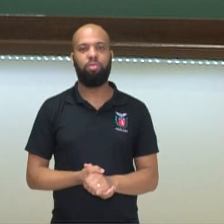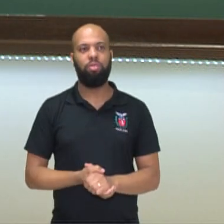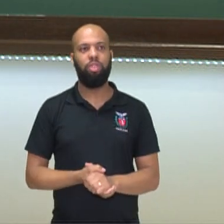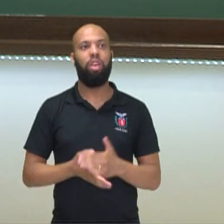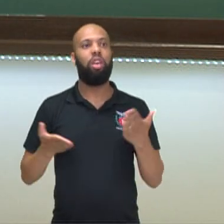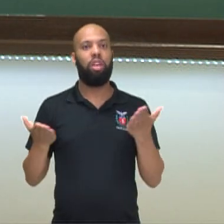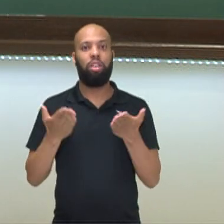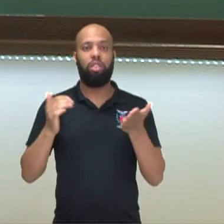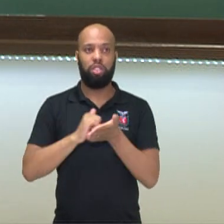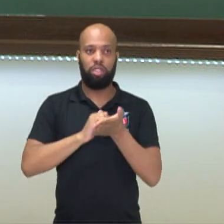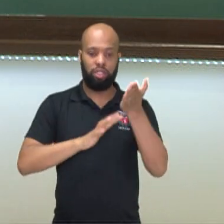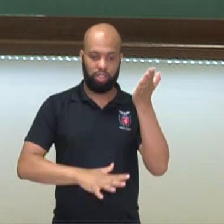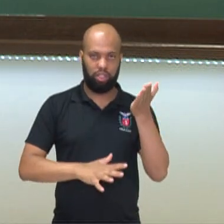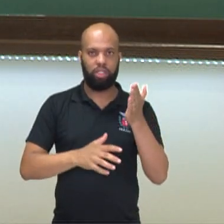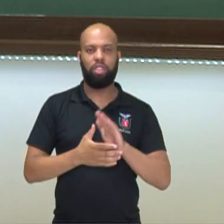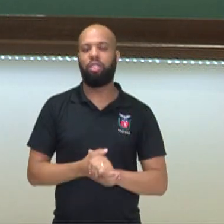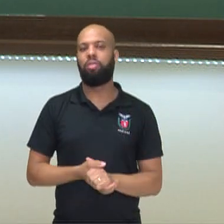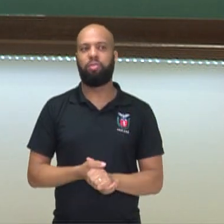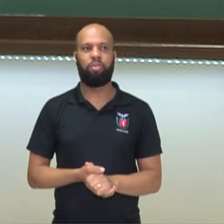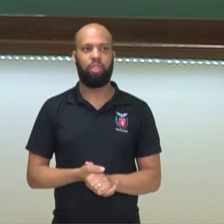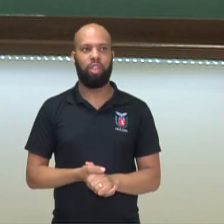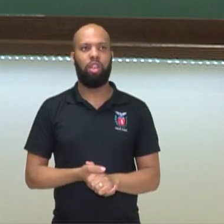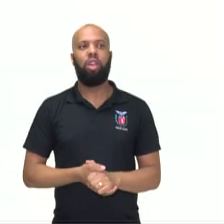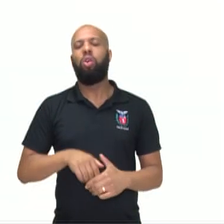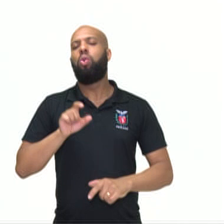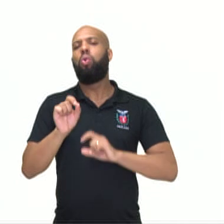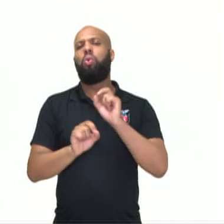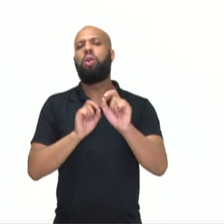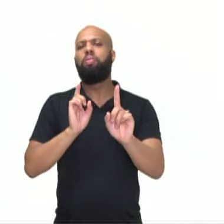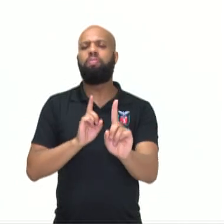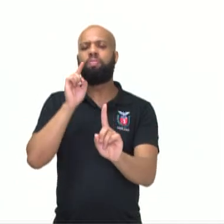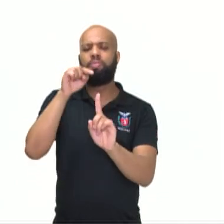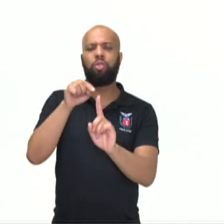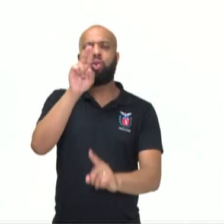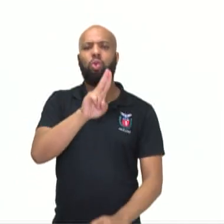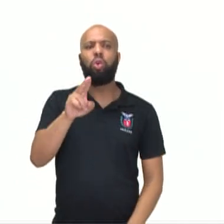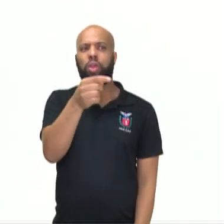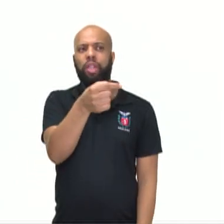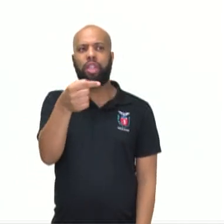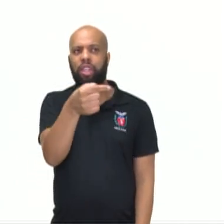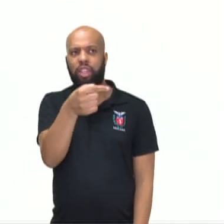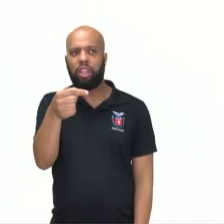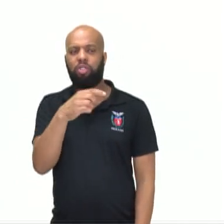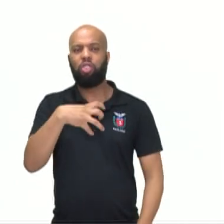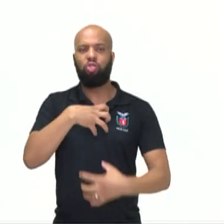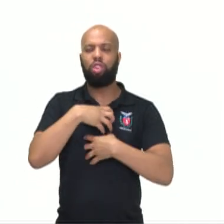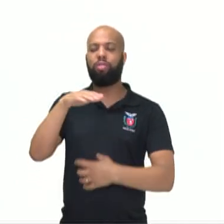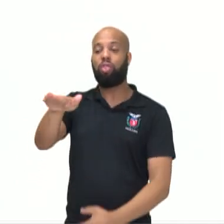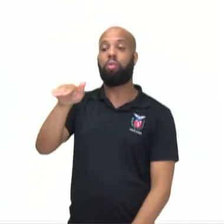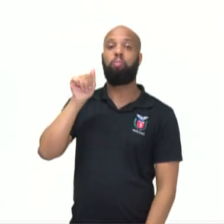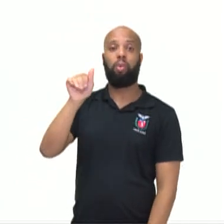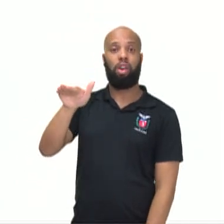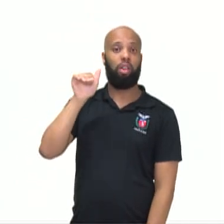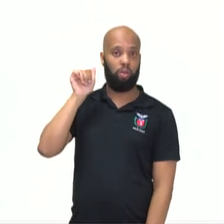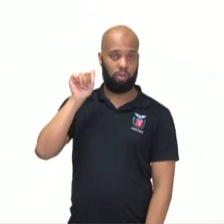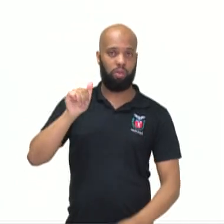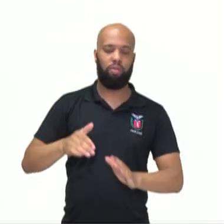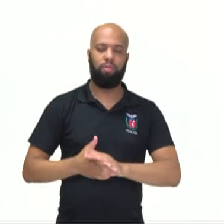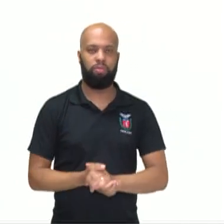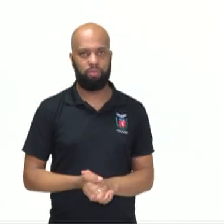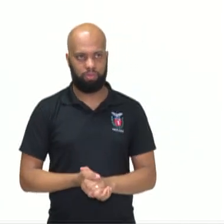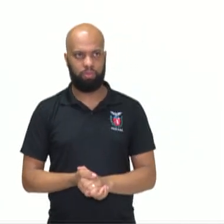olha, a atividade anterior pediu o seguinte. Com que objetivo o hífen foi empregado na forma verbal